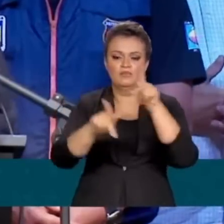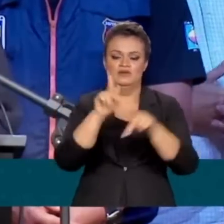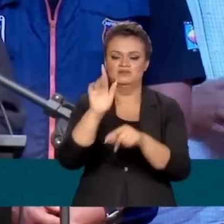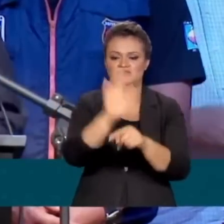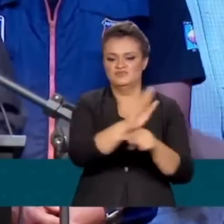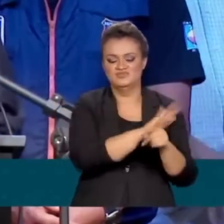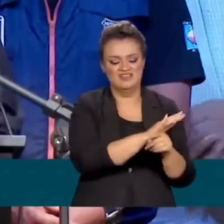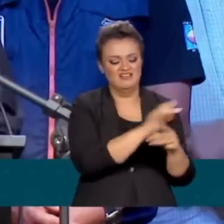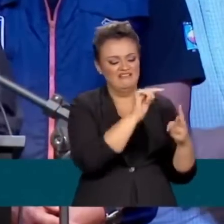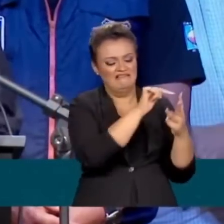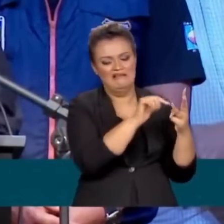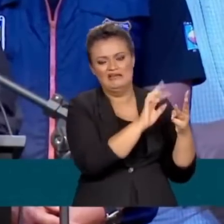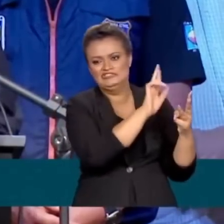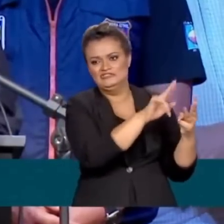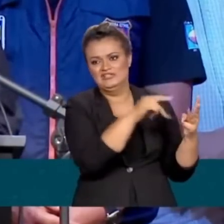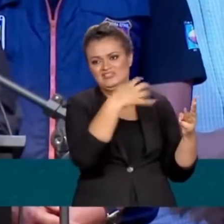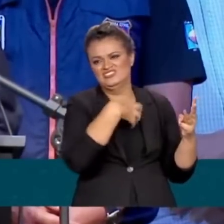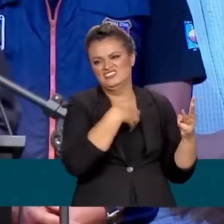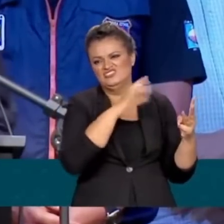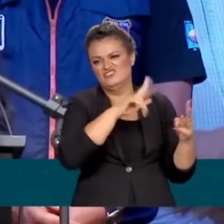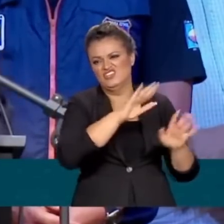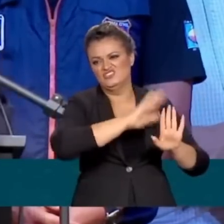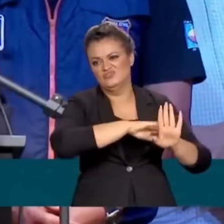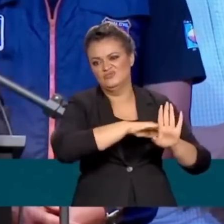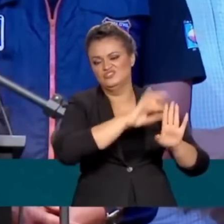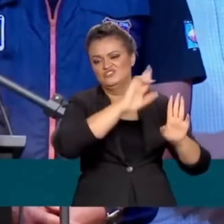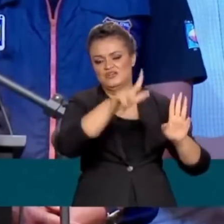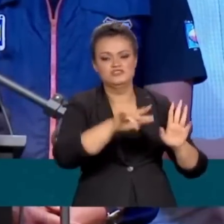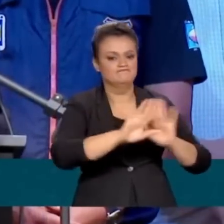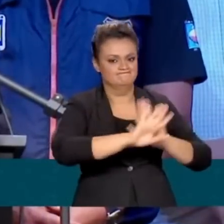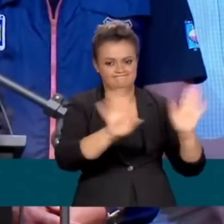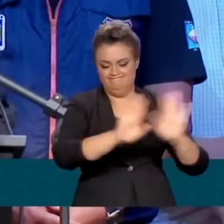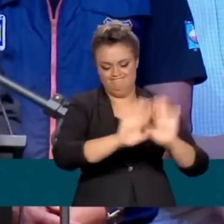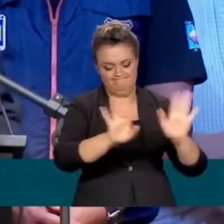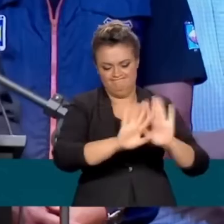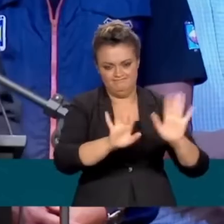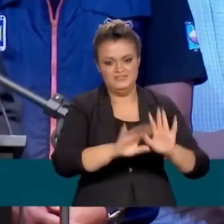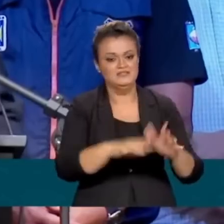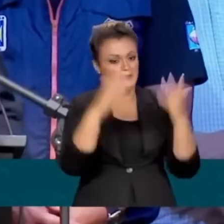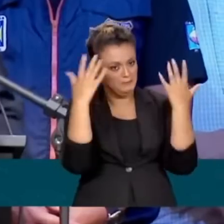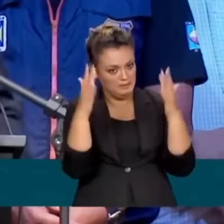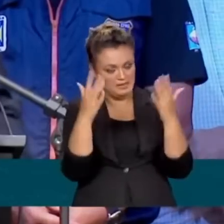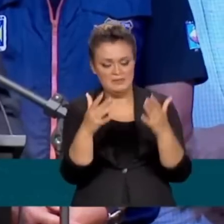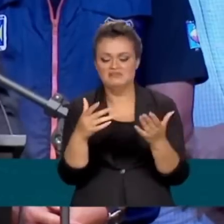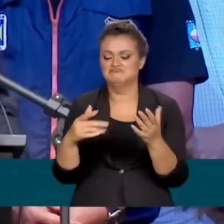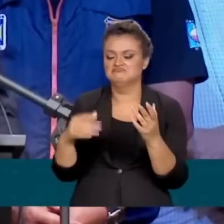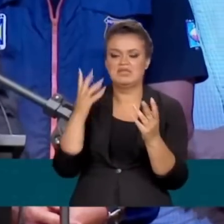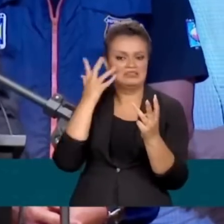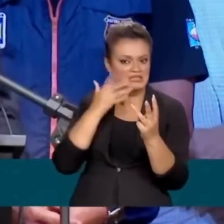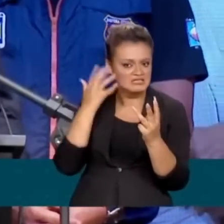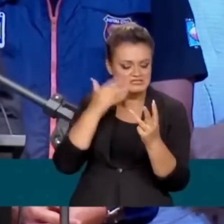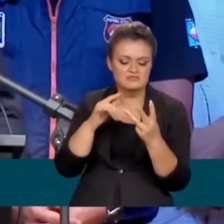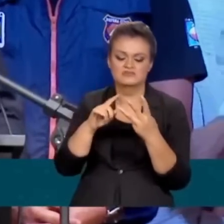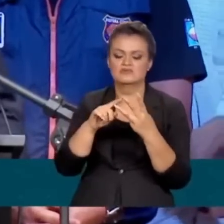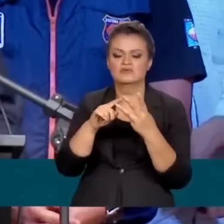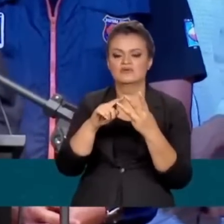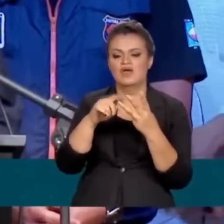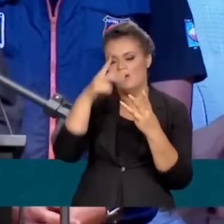qualquer divergência que a gente possa ter por isso meus parabéns o governador de São Paulo ao nosso perfeito